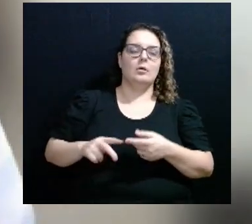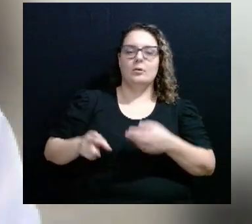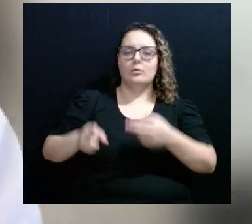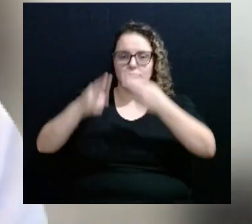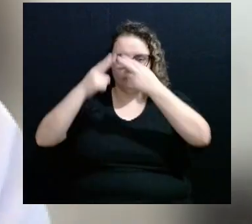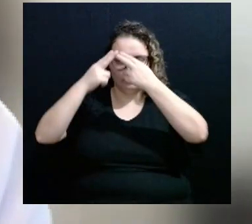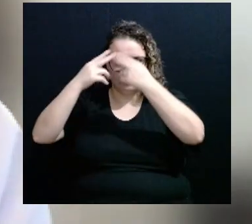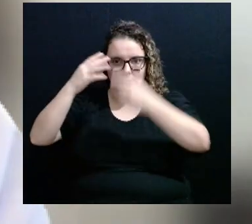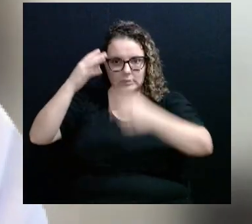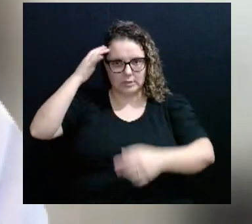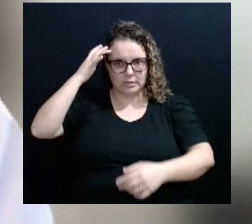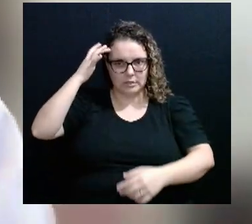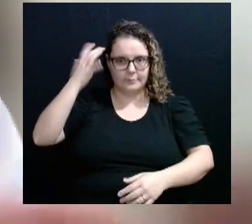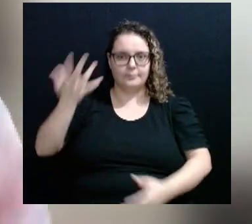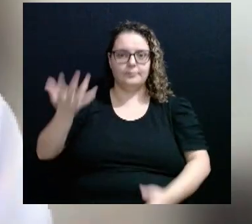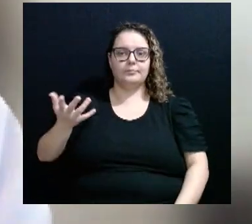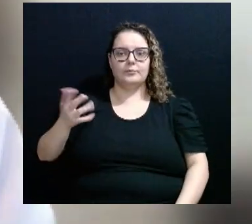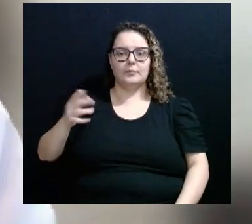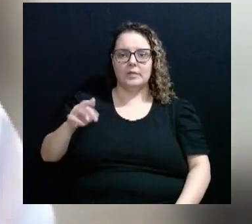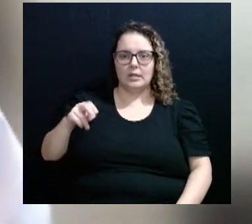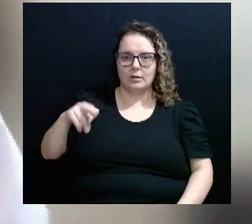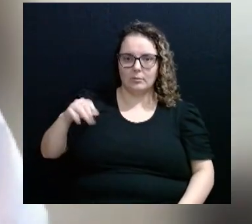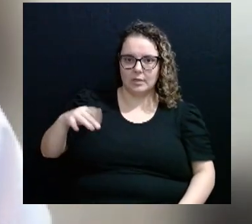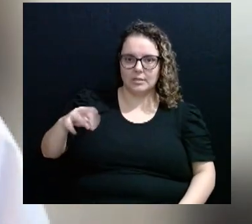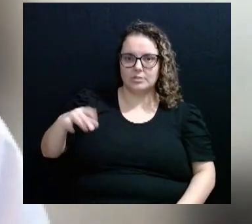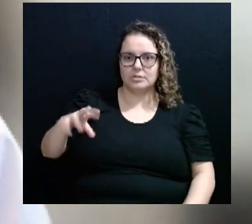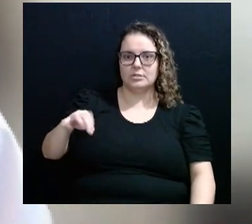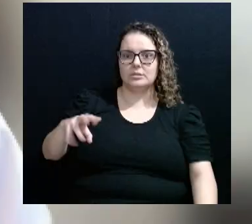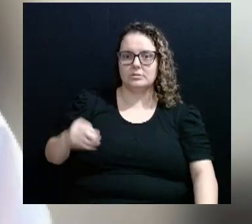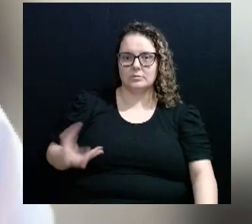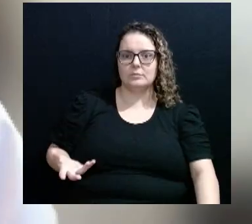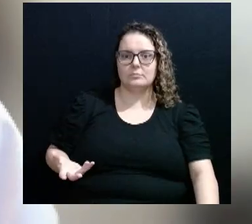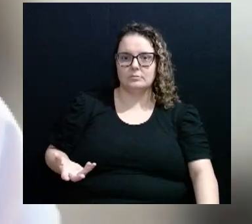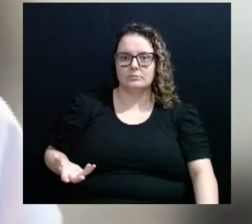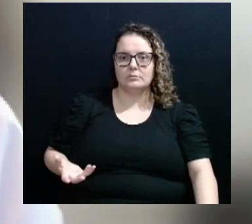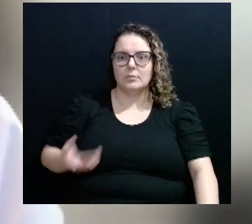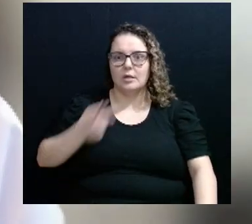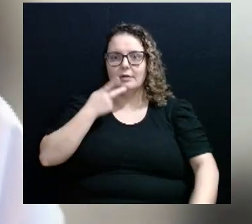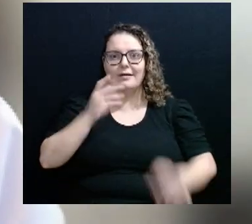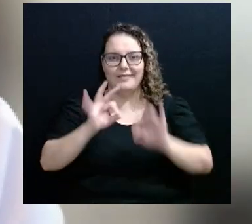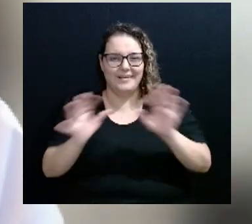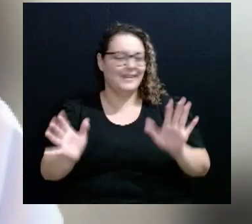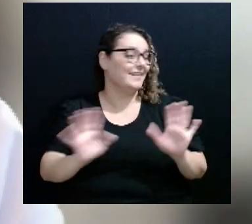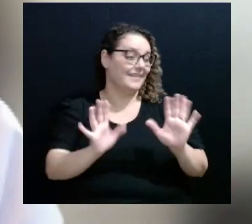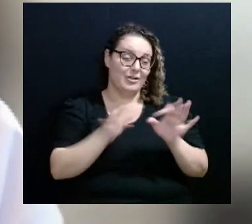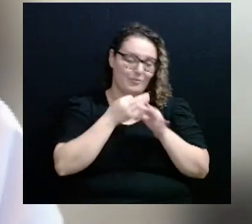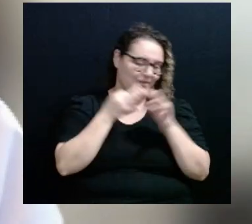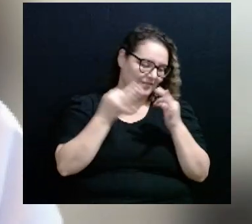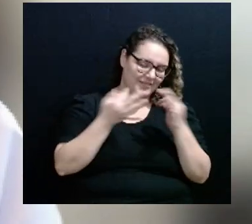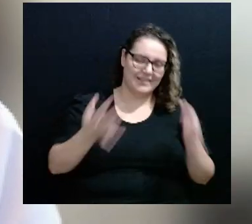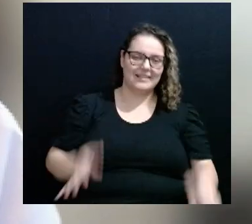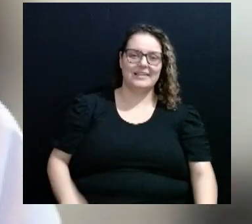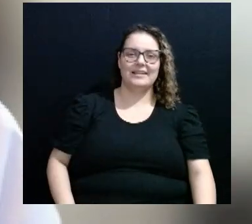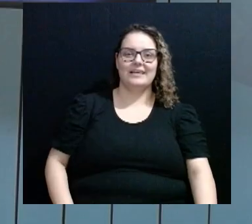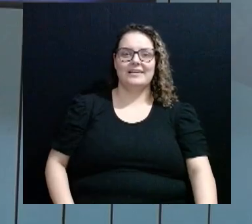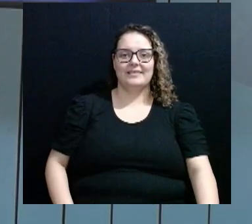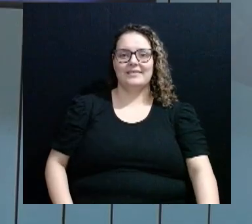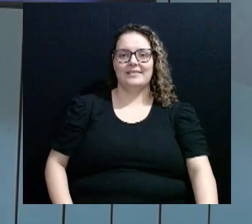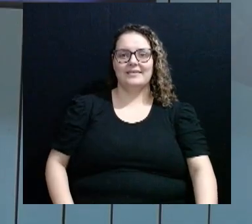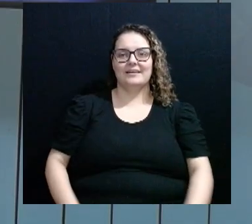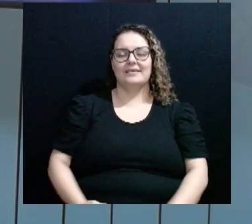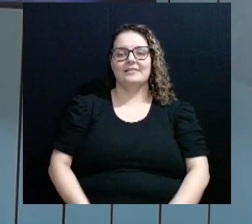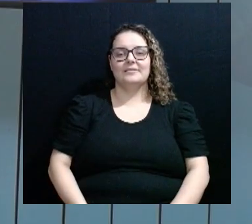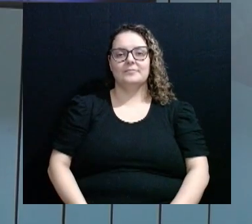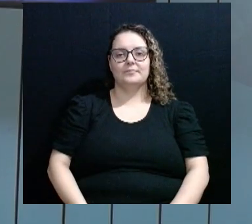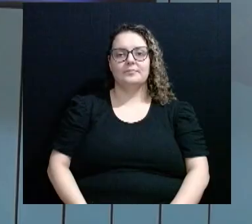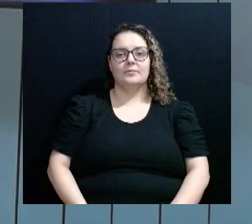Um traumatismo craniano pode levar a uma convulsão. Acho que eu falei Perfeitamente. muito. Não, perfeitamente,